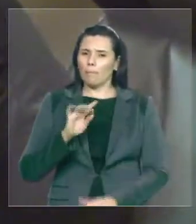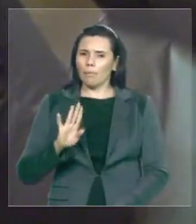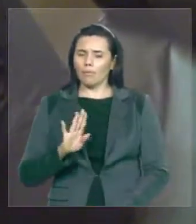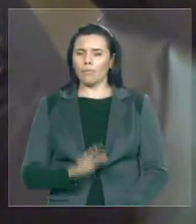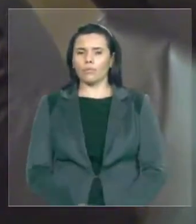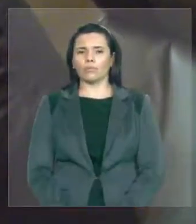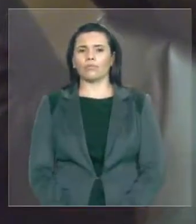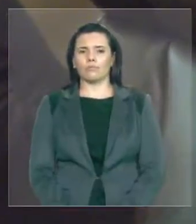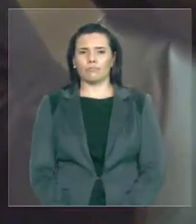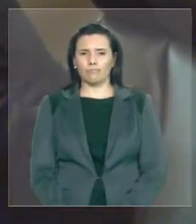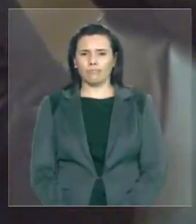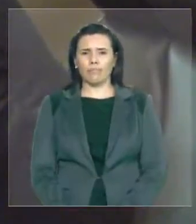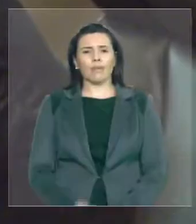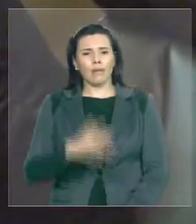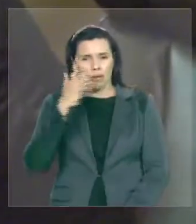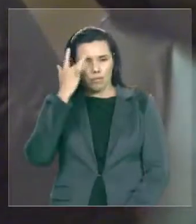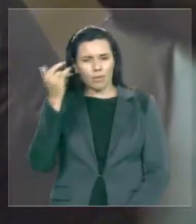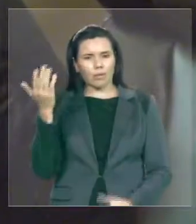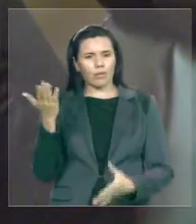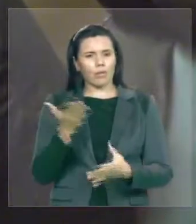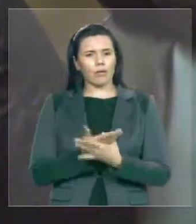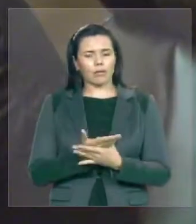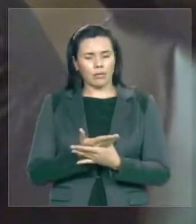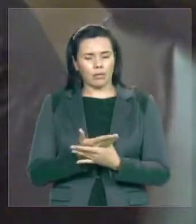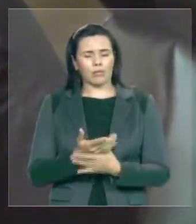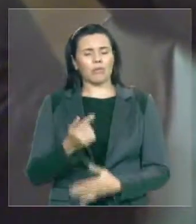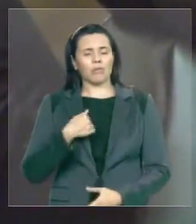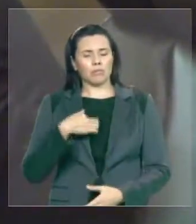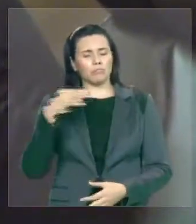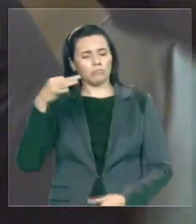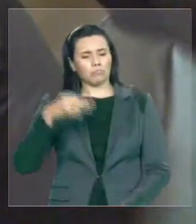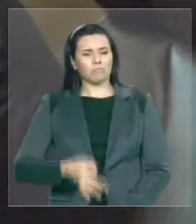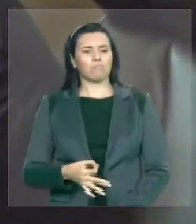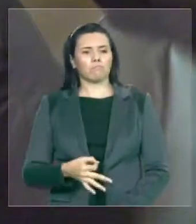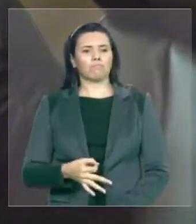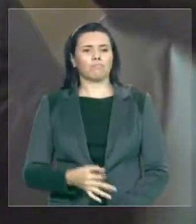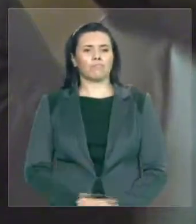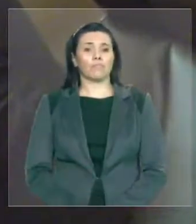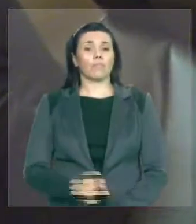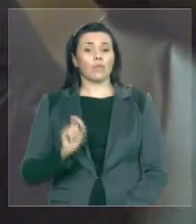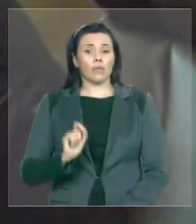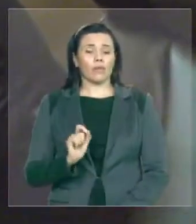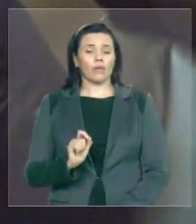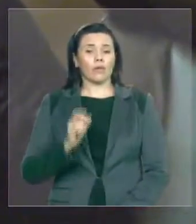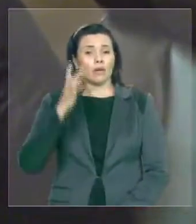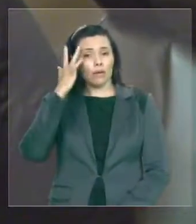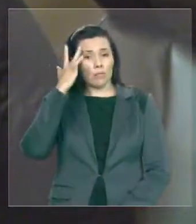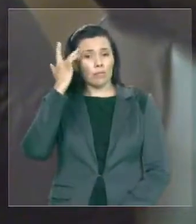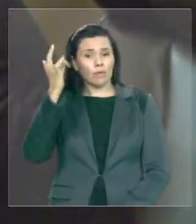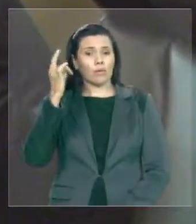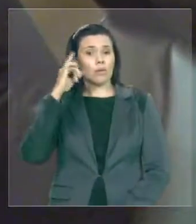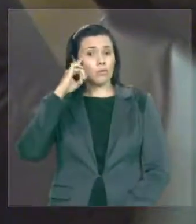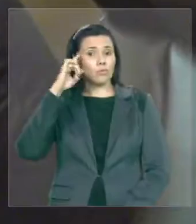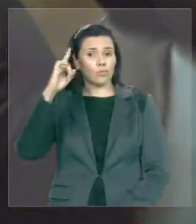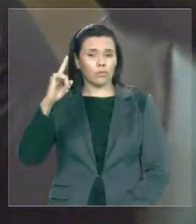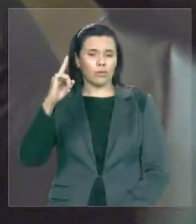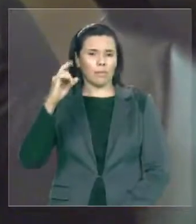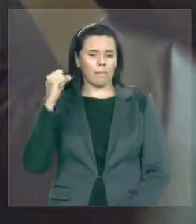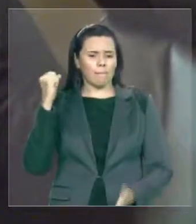tenho certeza que, a partir de amanhã, deputado Edivaldo, vai ser um dia que vai ficar na